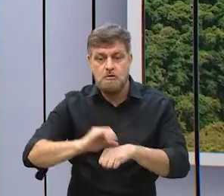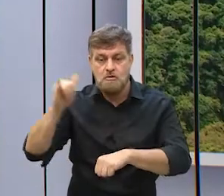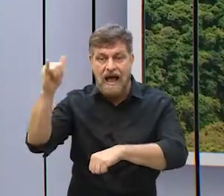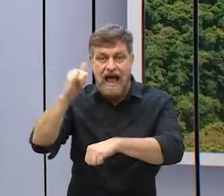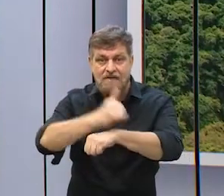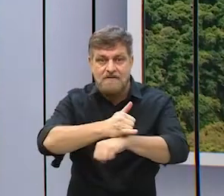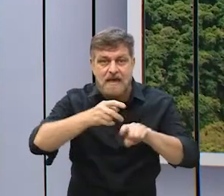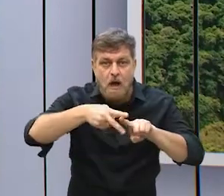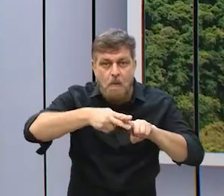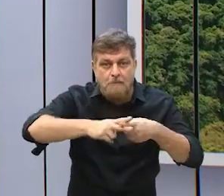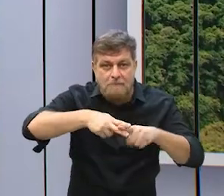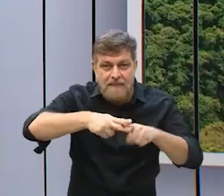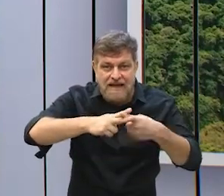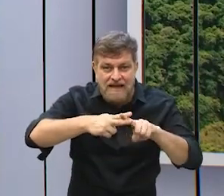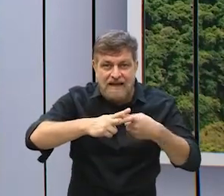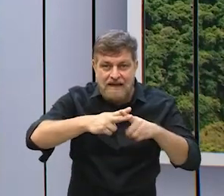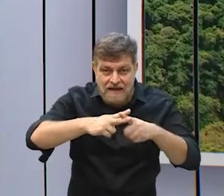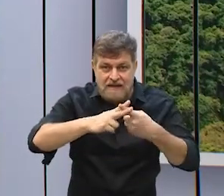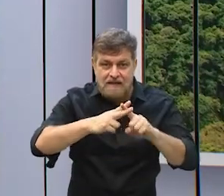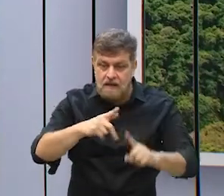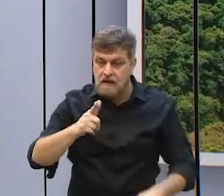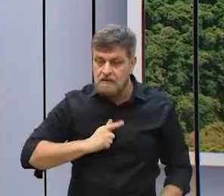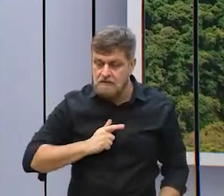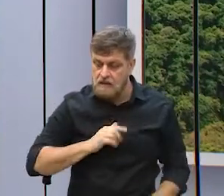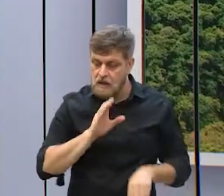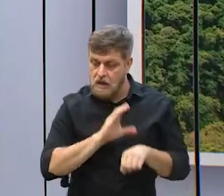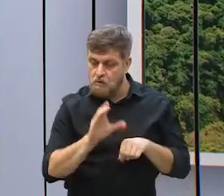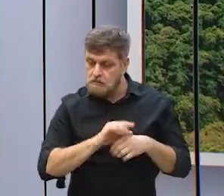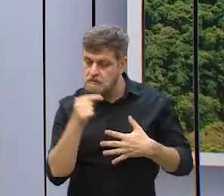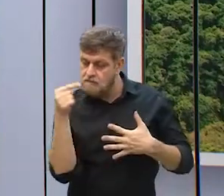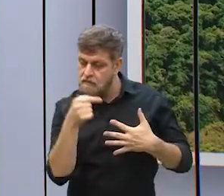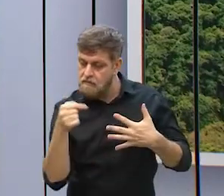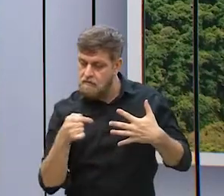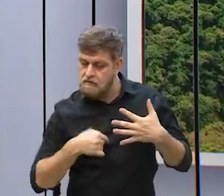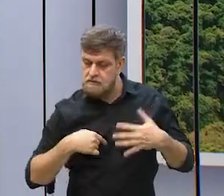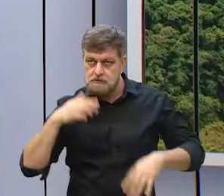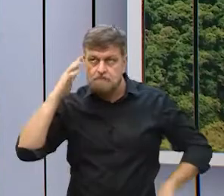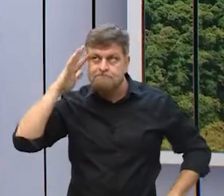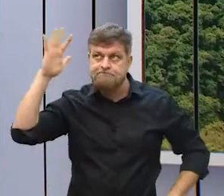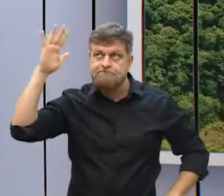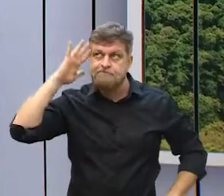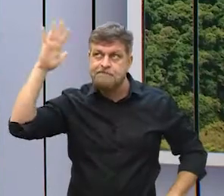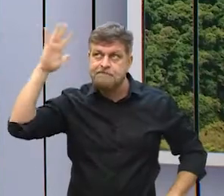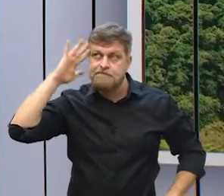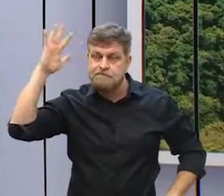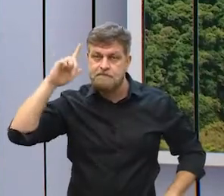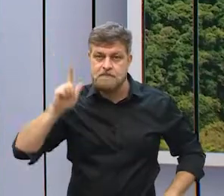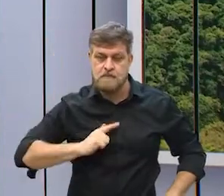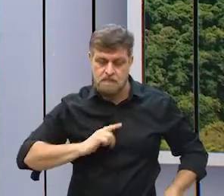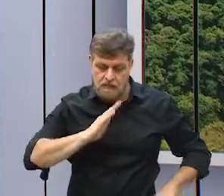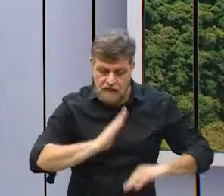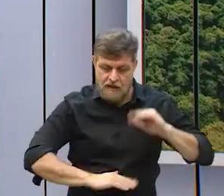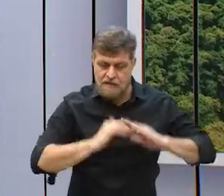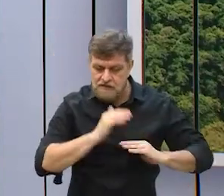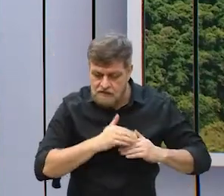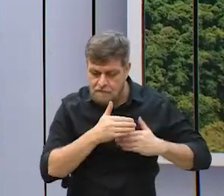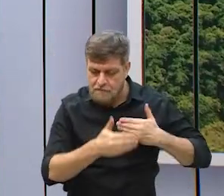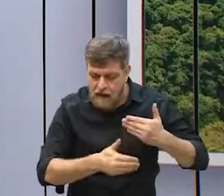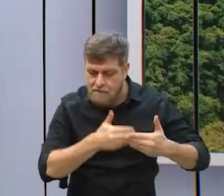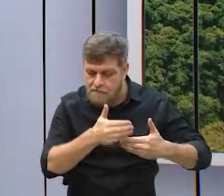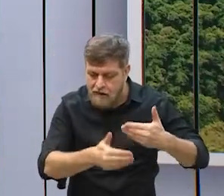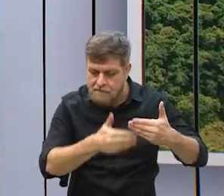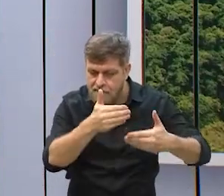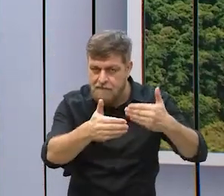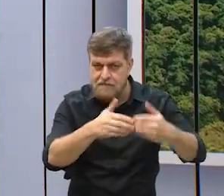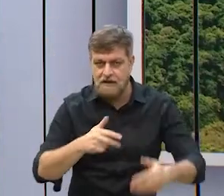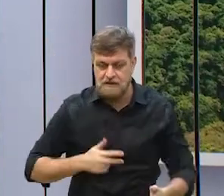é? Então, a gente precisa pensar grande, mas ir agindo, né, paulatinamente. Como diz, a